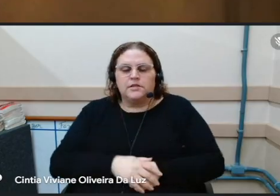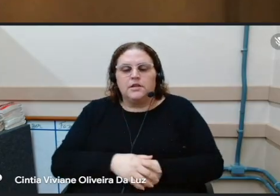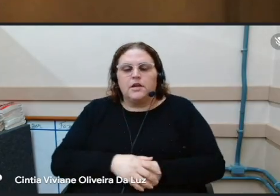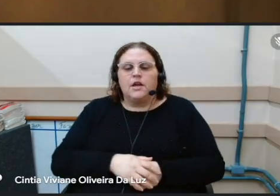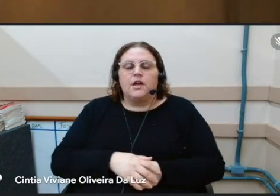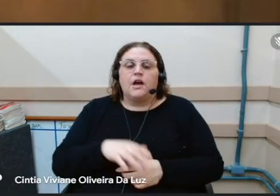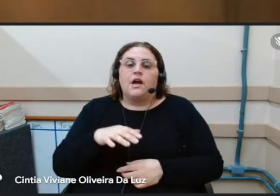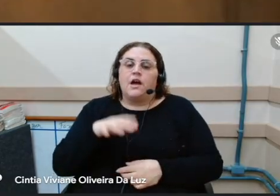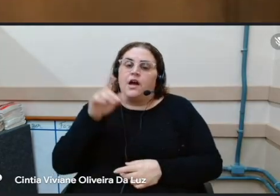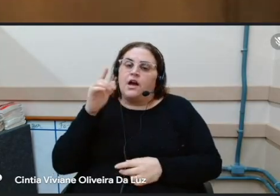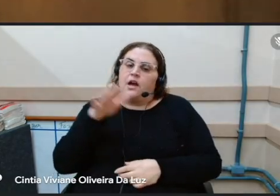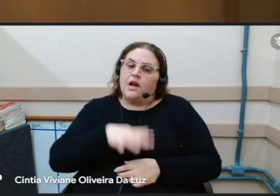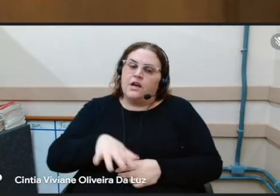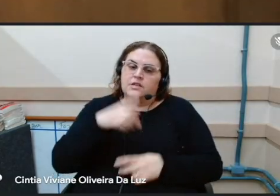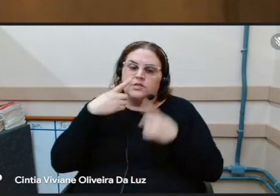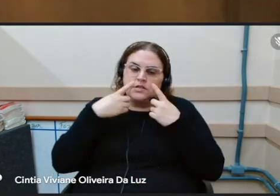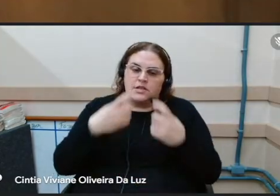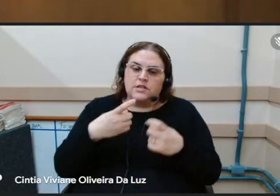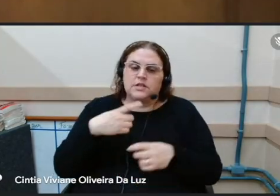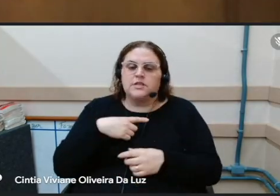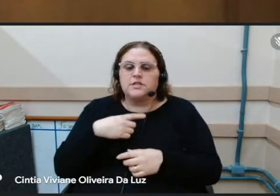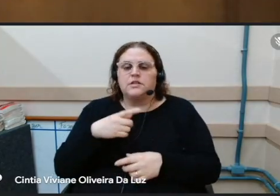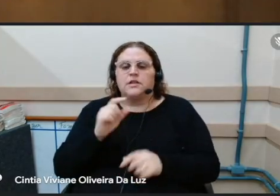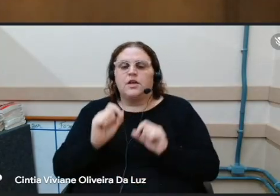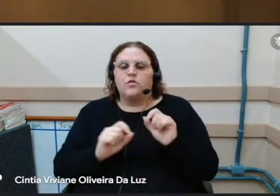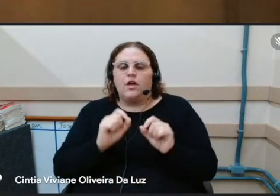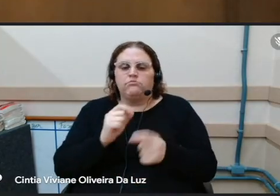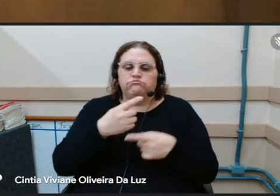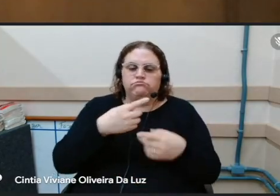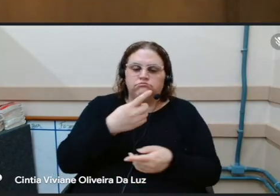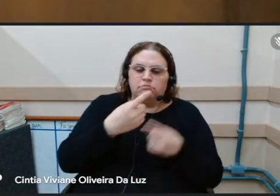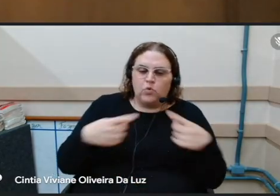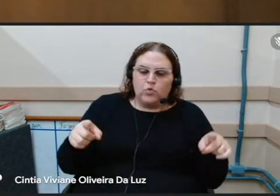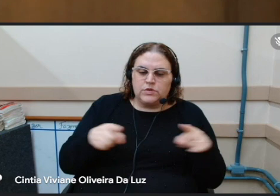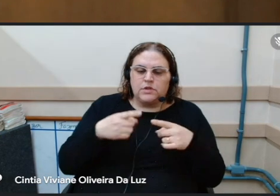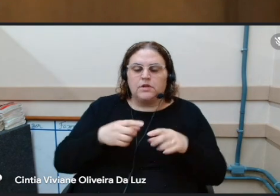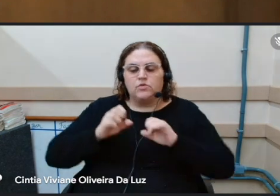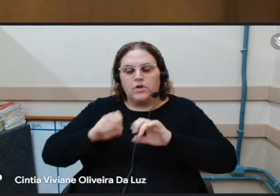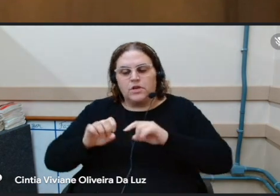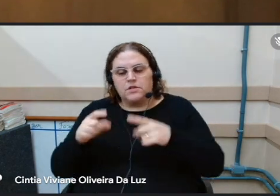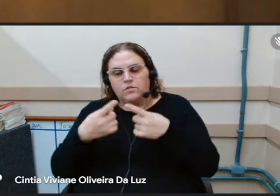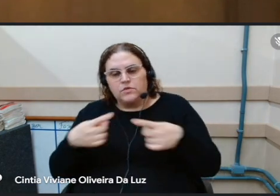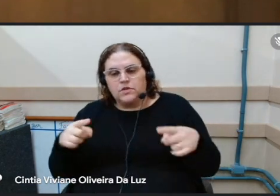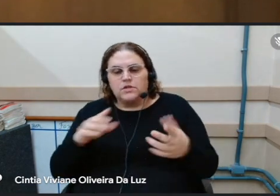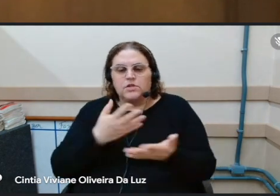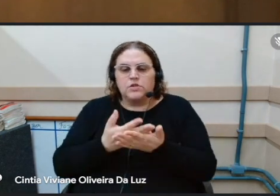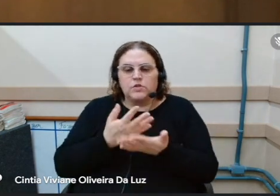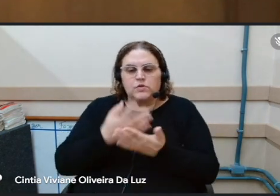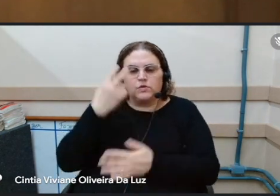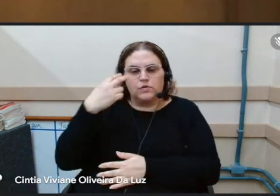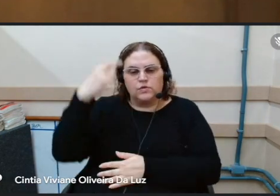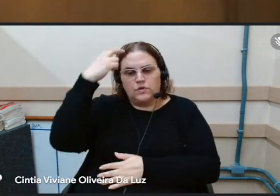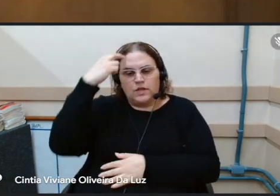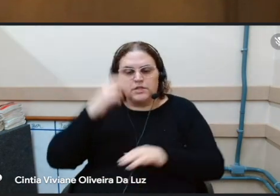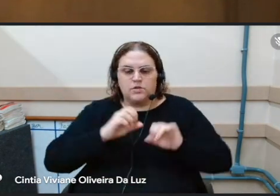interesse contemplam música educação musical estudos culturais em